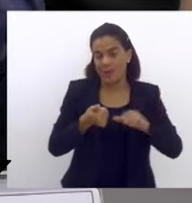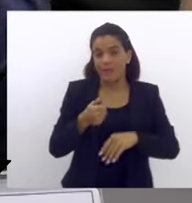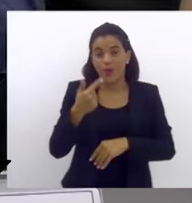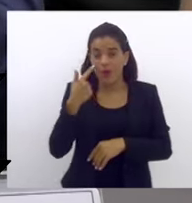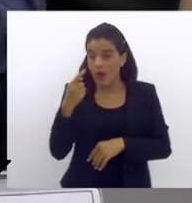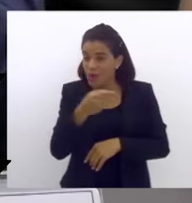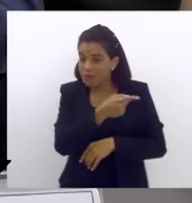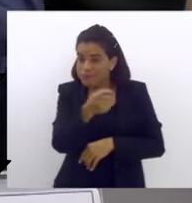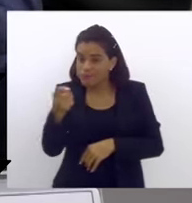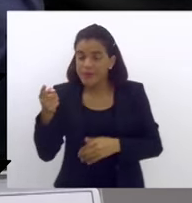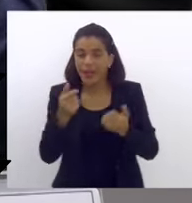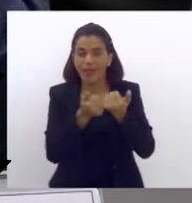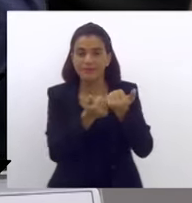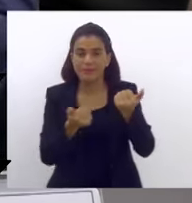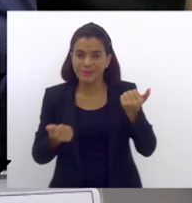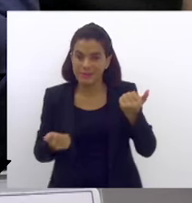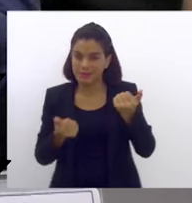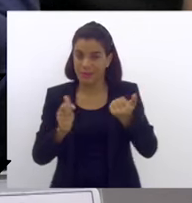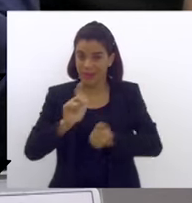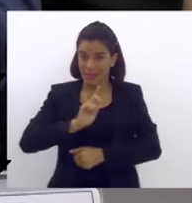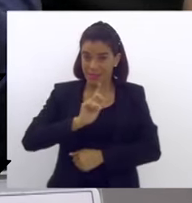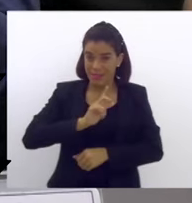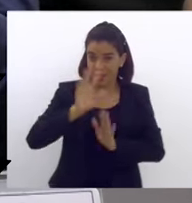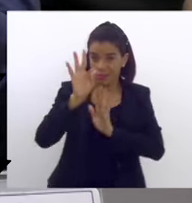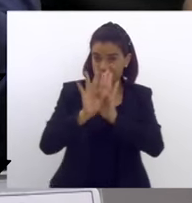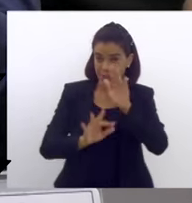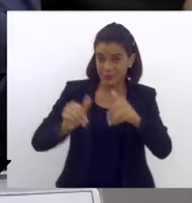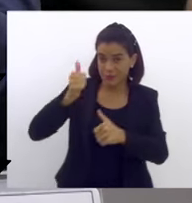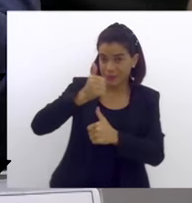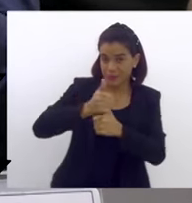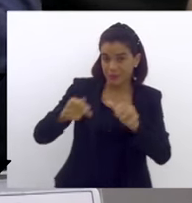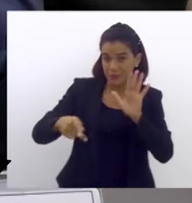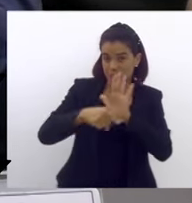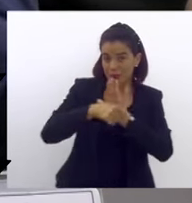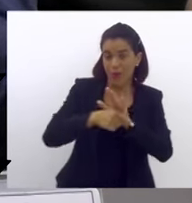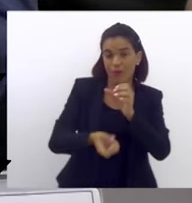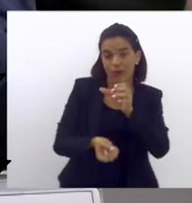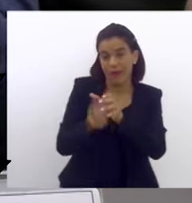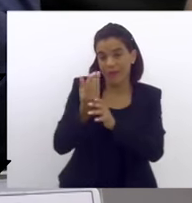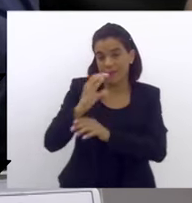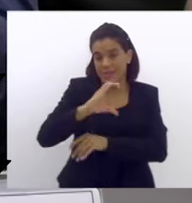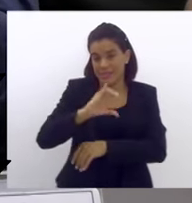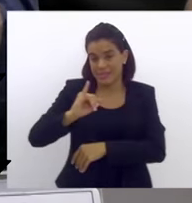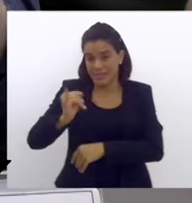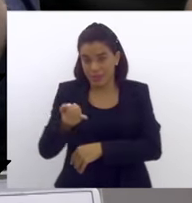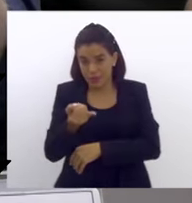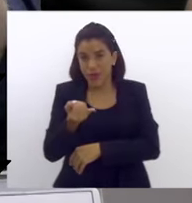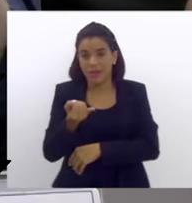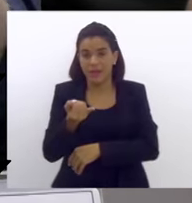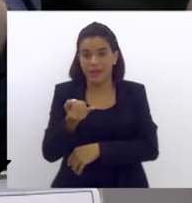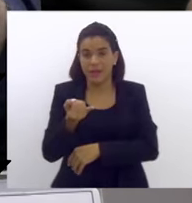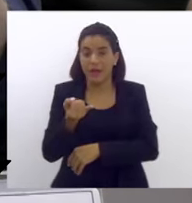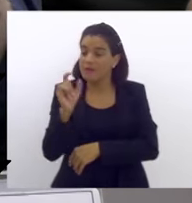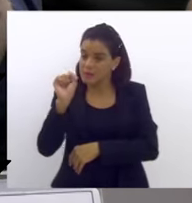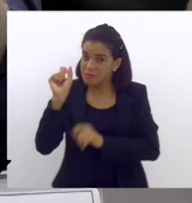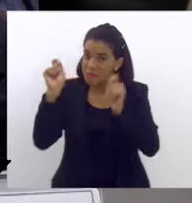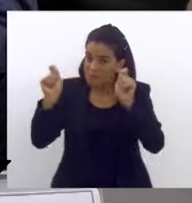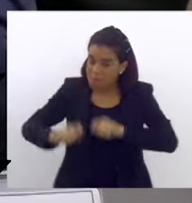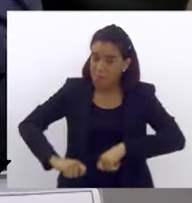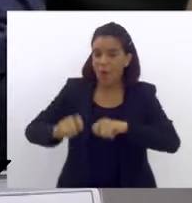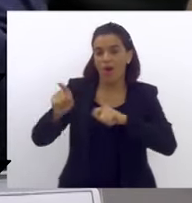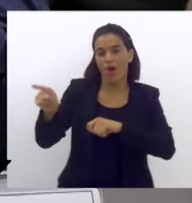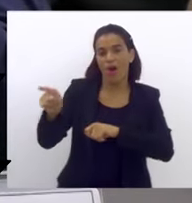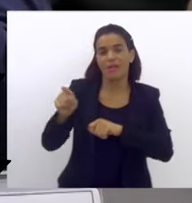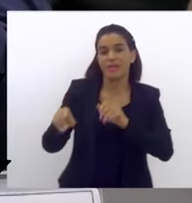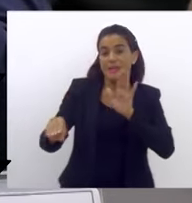assessores dos mandatos havendo um substitutivo da ccj por favor emendem o substitutivo porque aí já